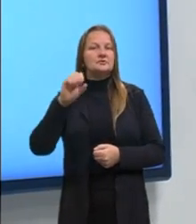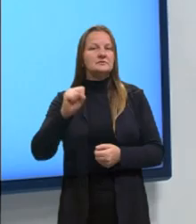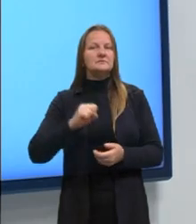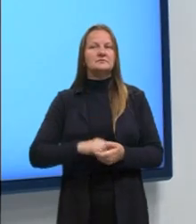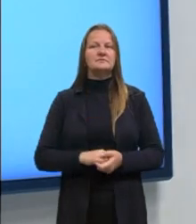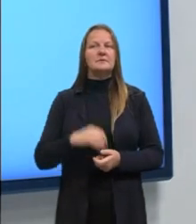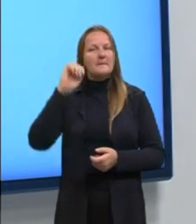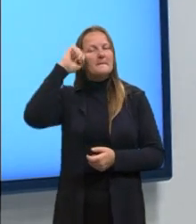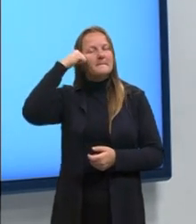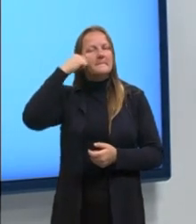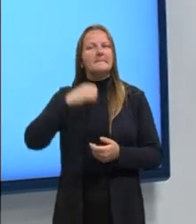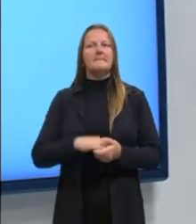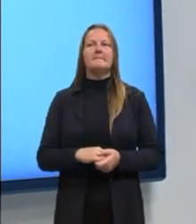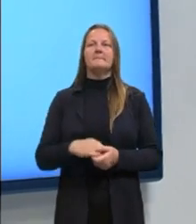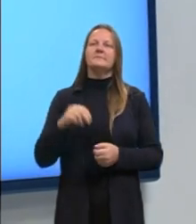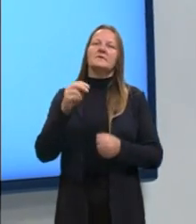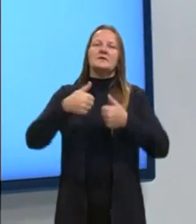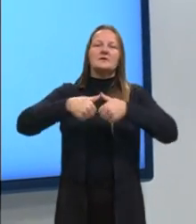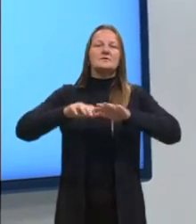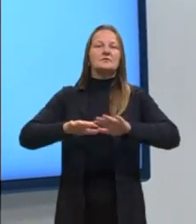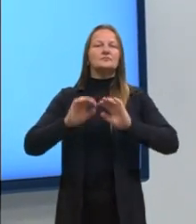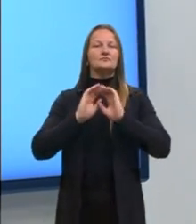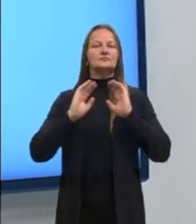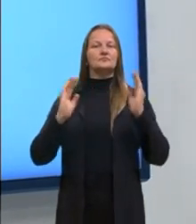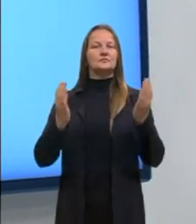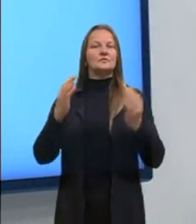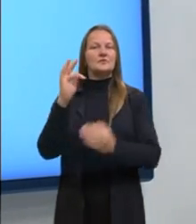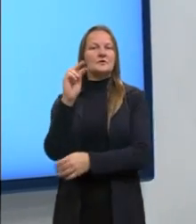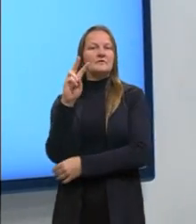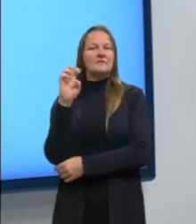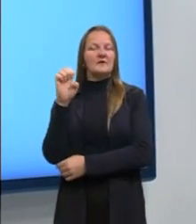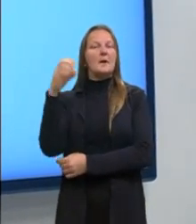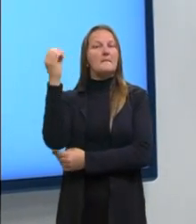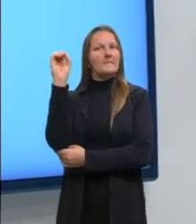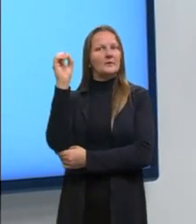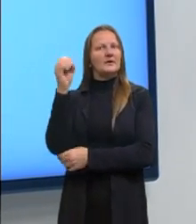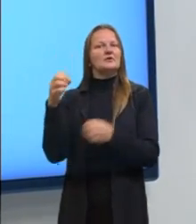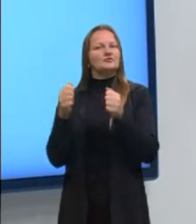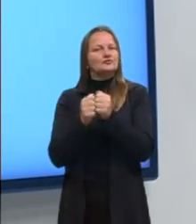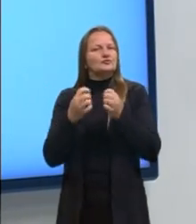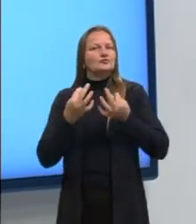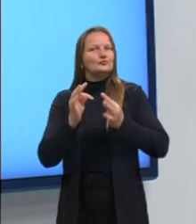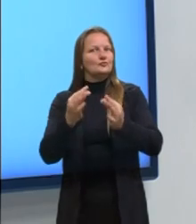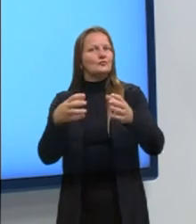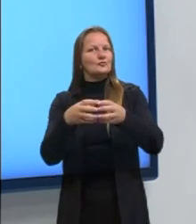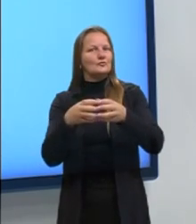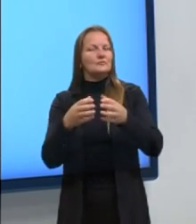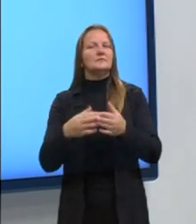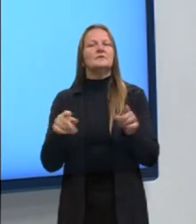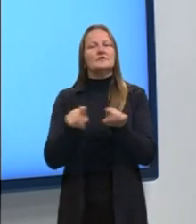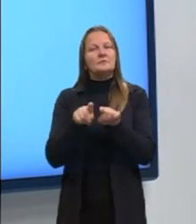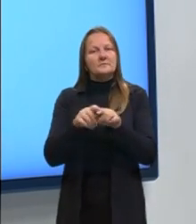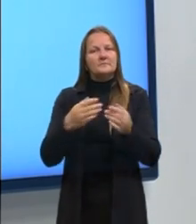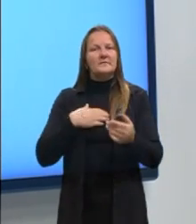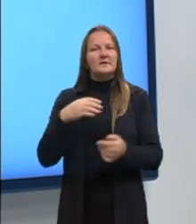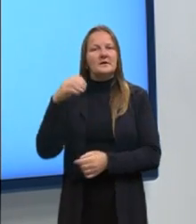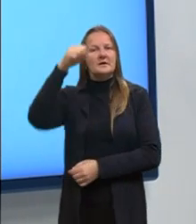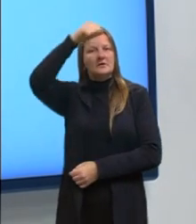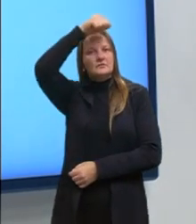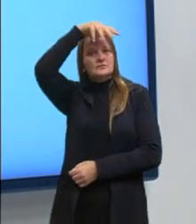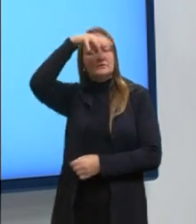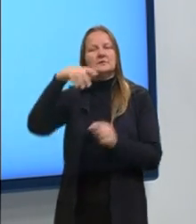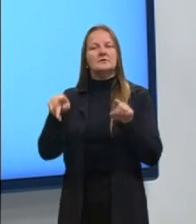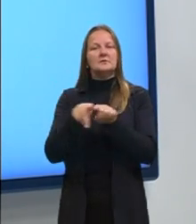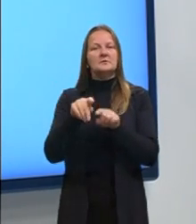preta estou aqui nos estudos da TVE Porto Alegre junto com todo o pessoal daqui técnica e junto com nós também a Suzana